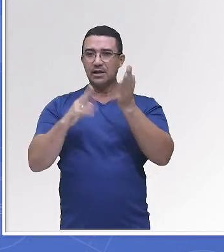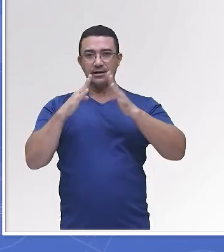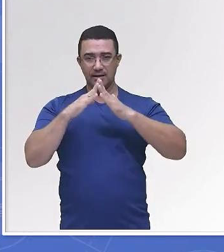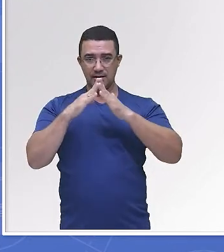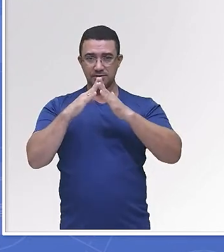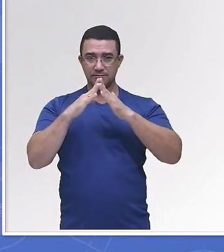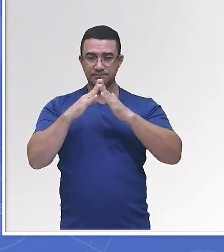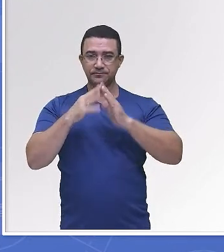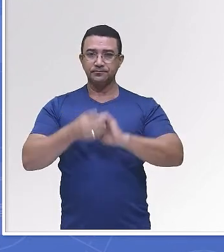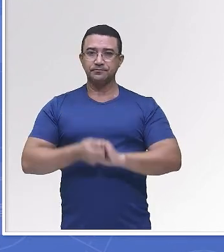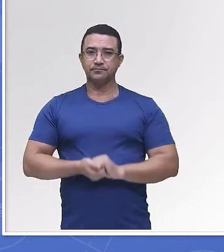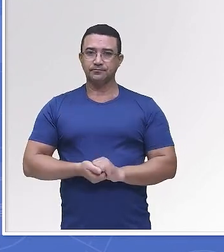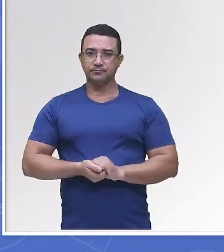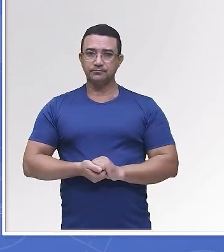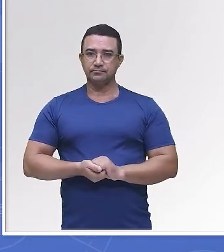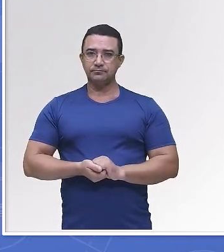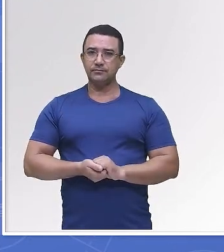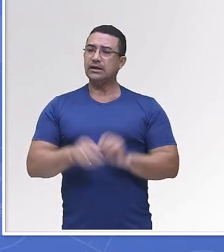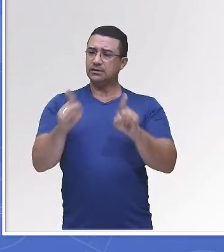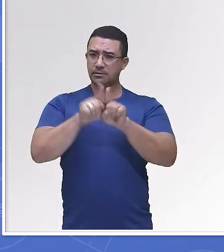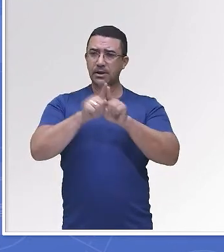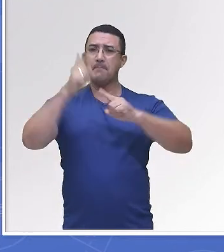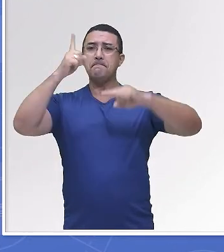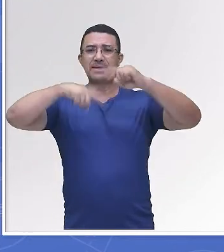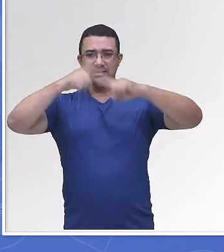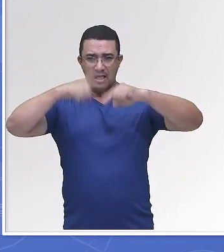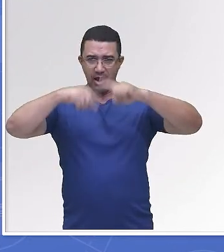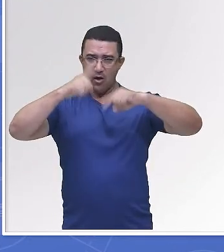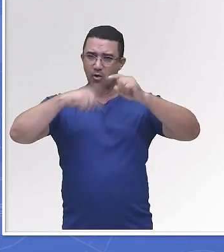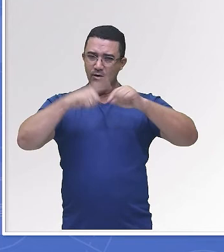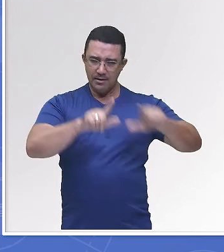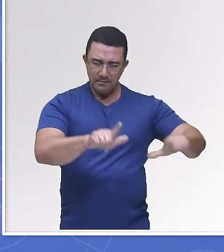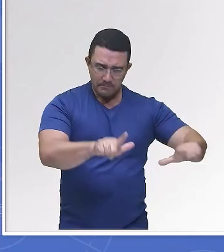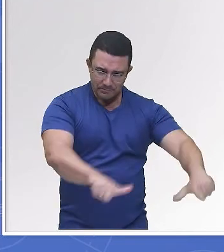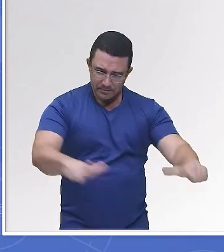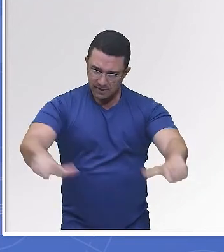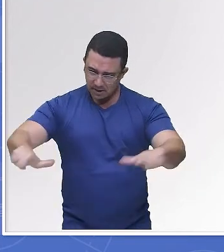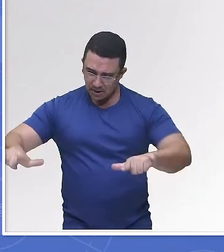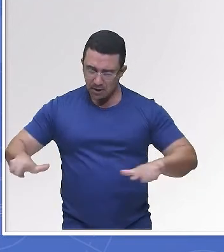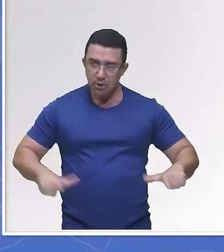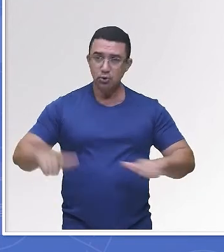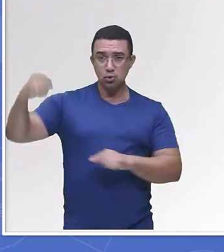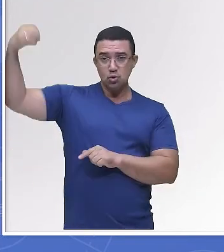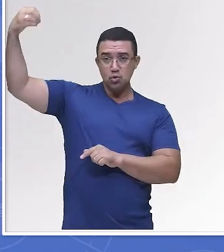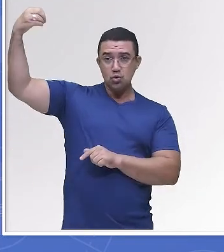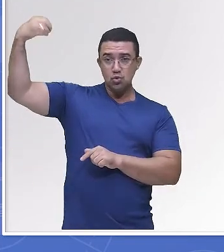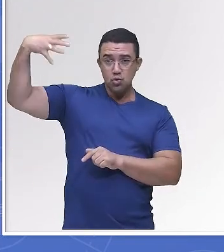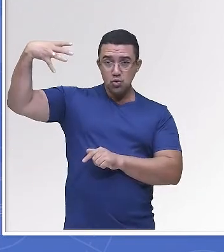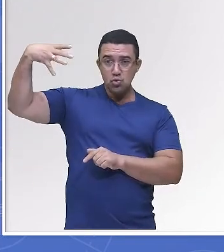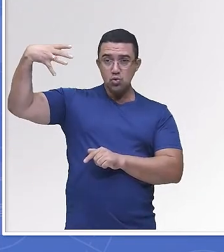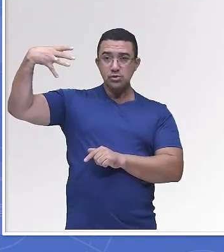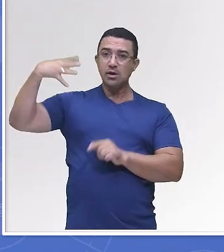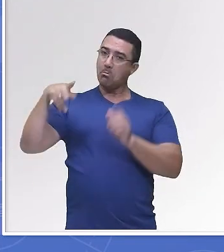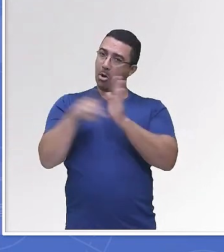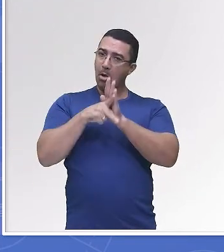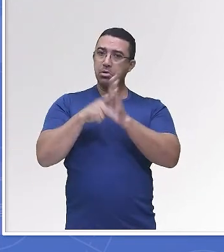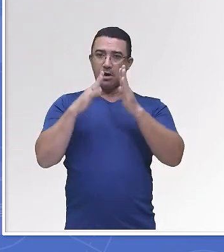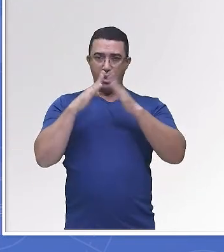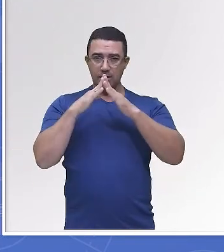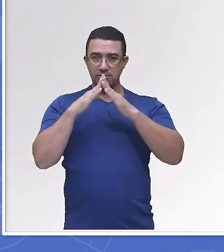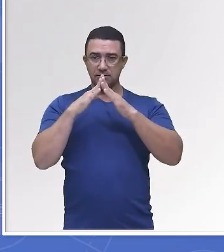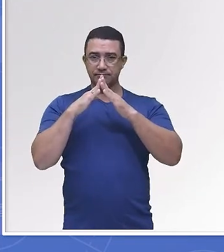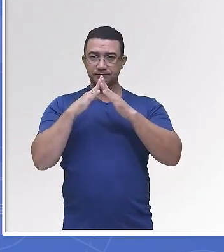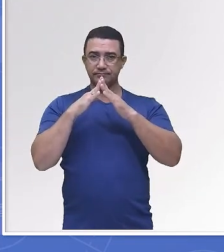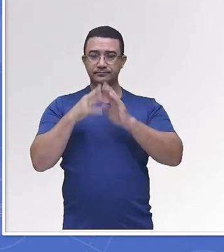e fala também dos materiais, né? Quando ele fala do piso, da luz. Então, a gente vai